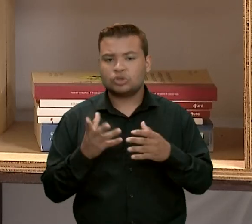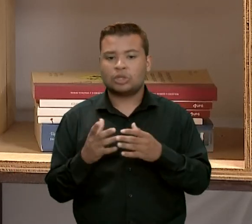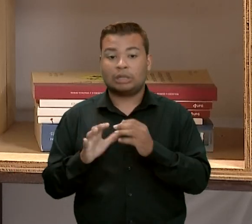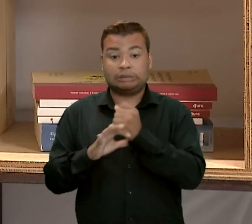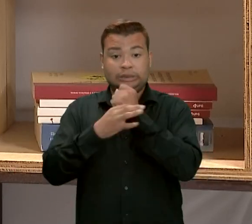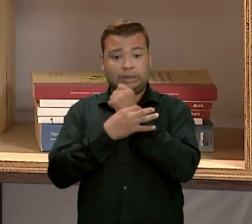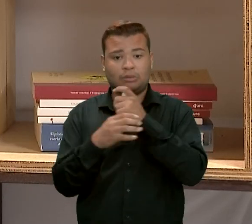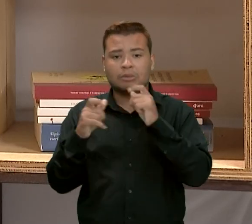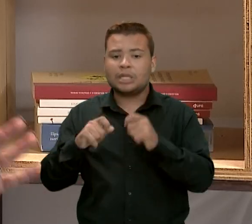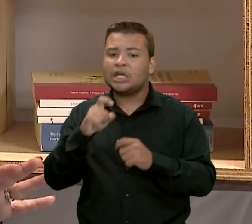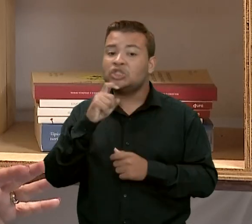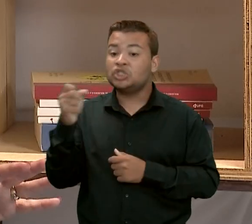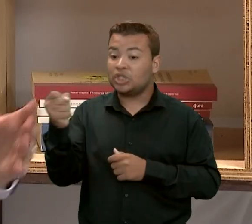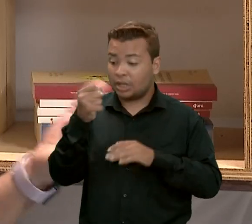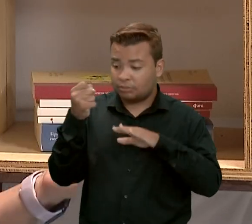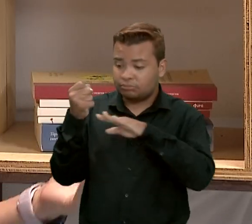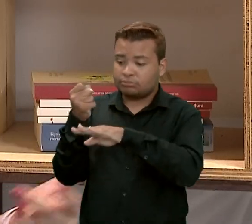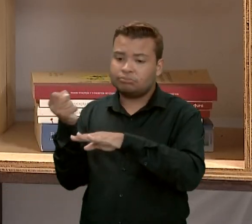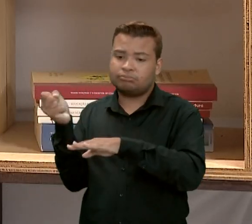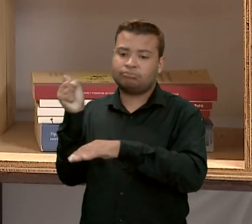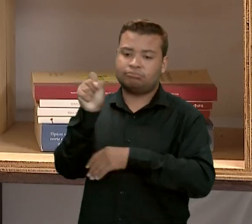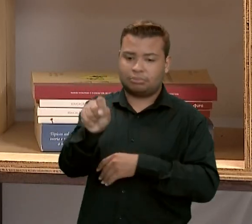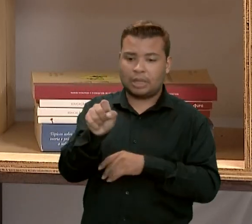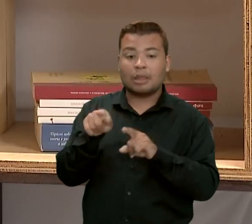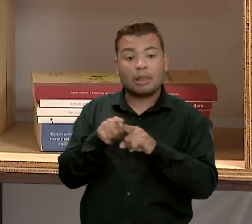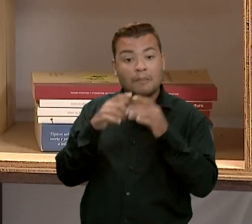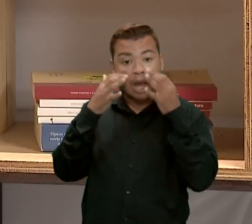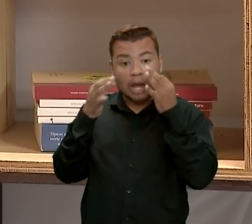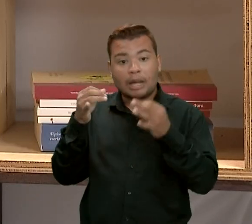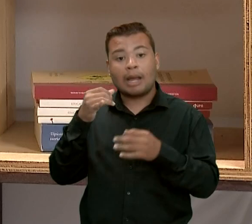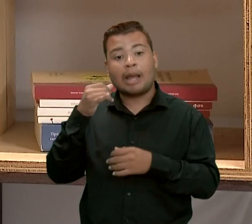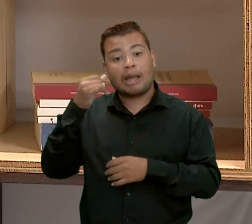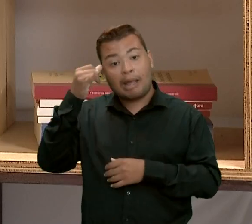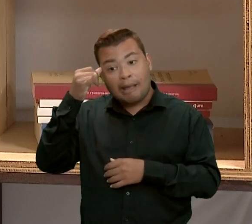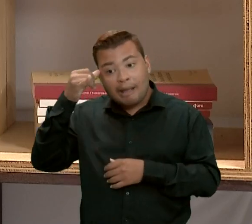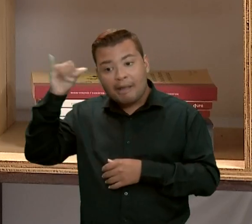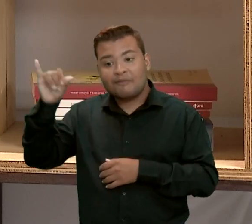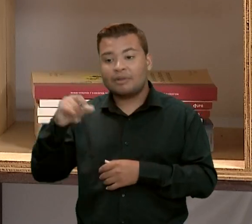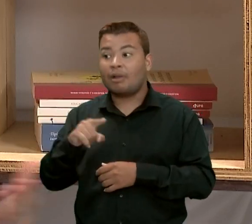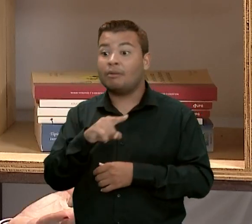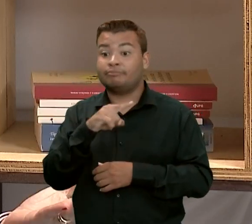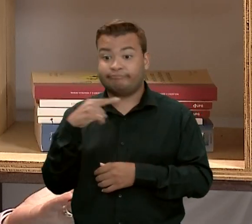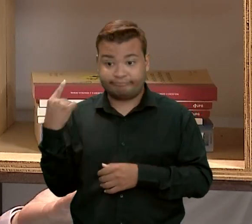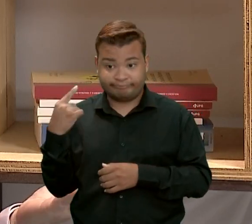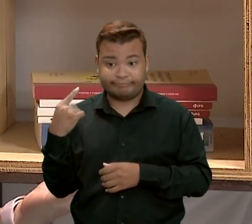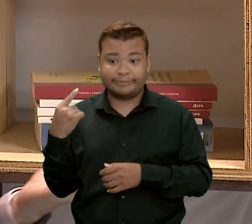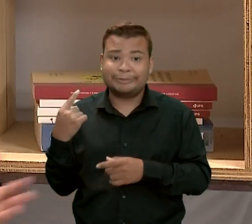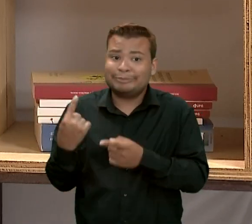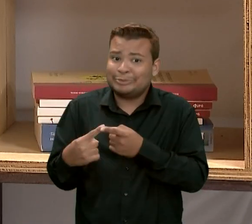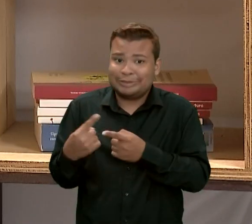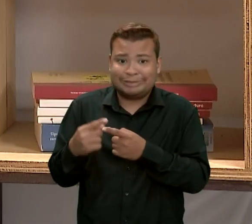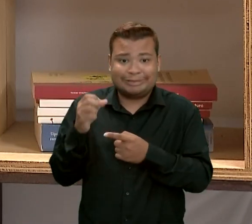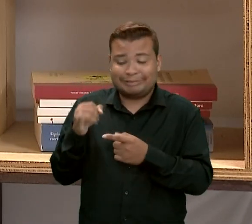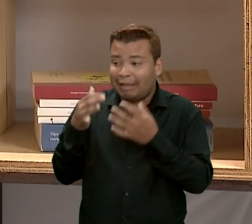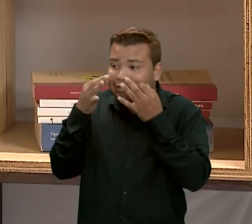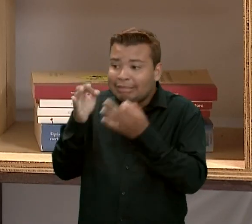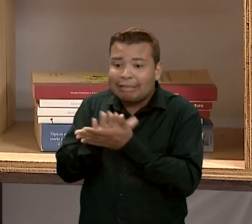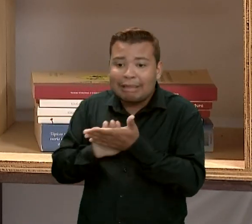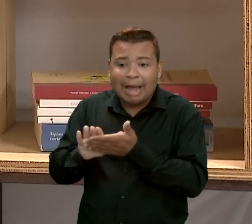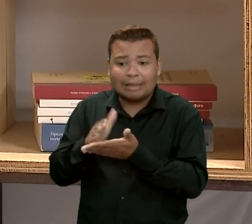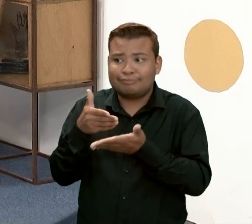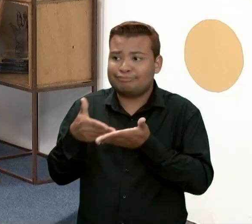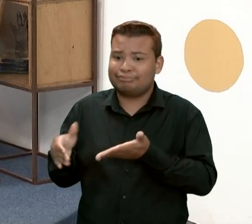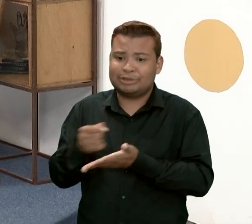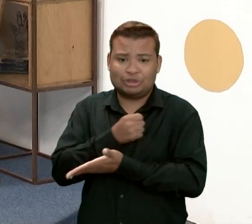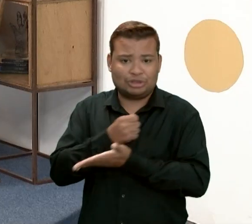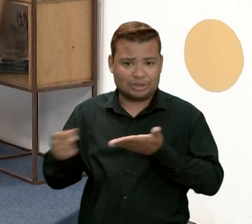nossa geladeira e ficar atento para não perder, para não levar pro ralo, né, Tânia? Senão aí não adiantou nada. Levou pro ralo, aí na